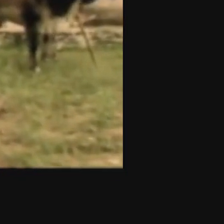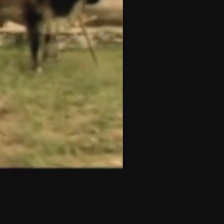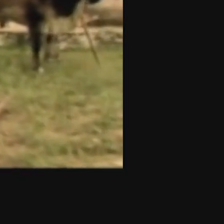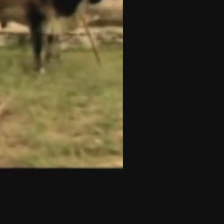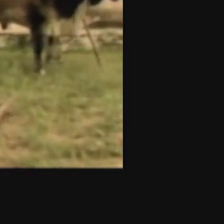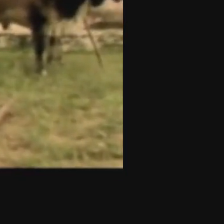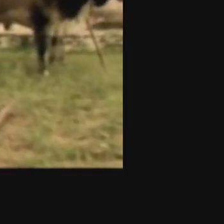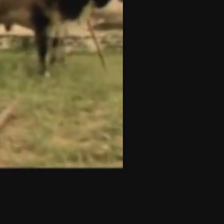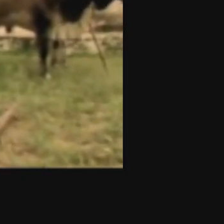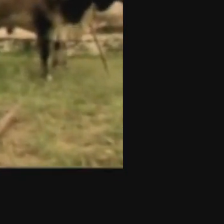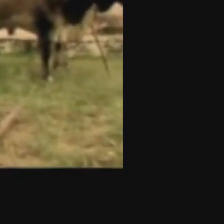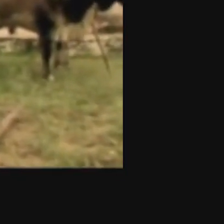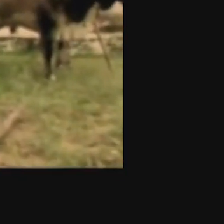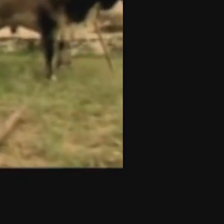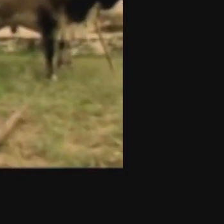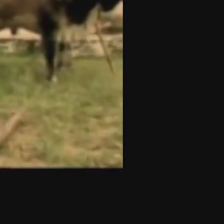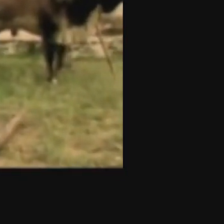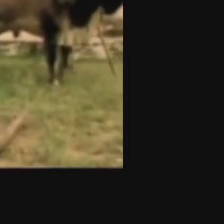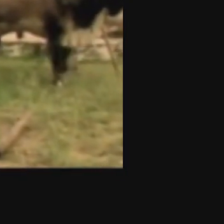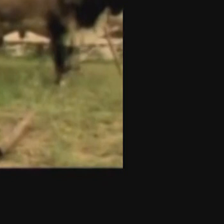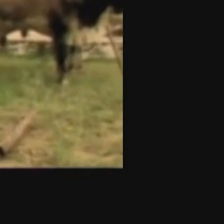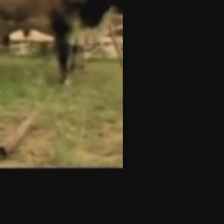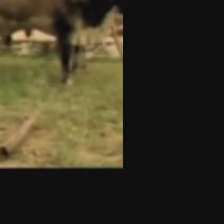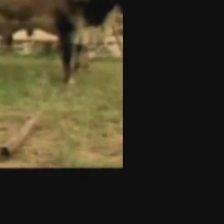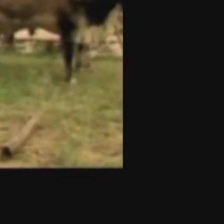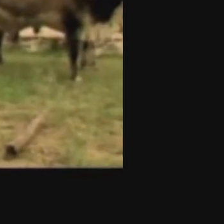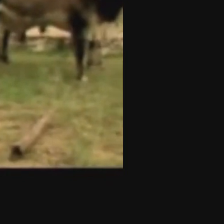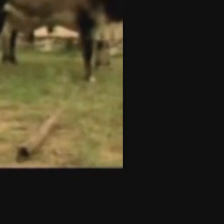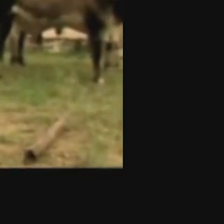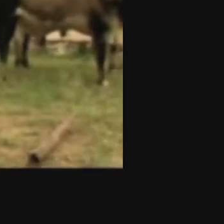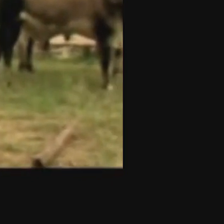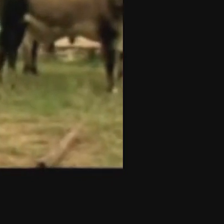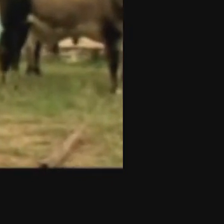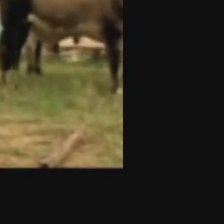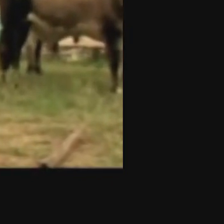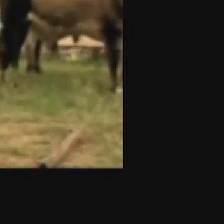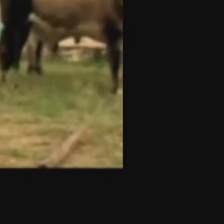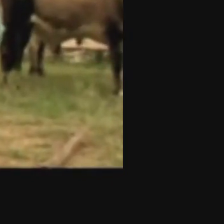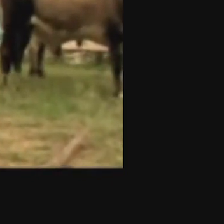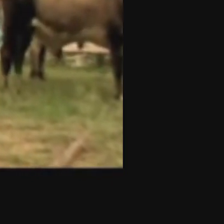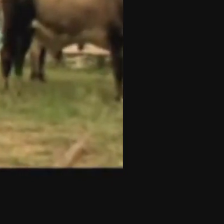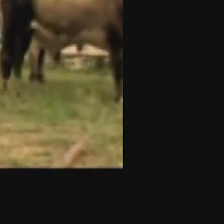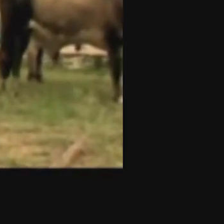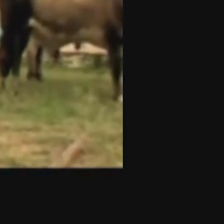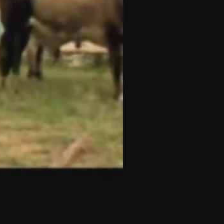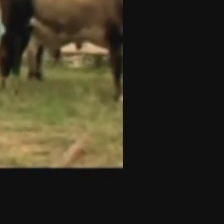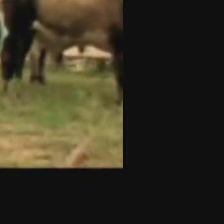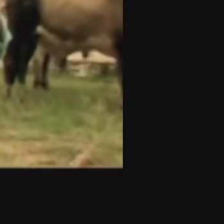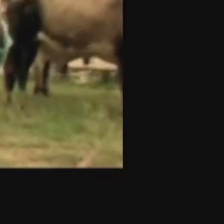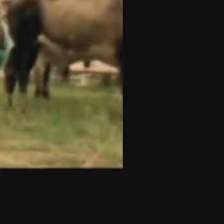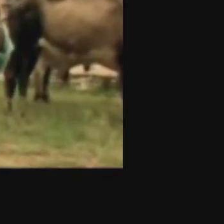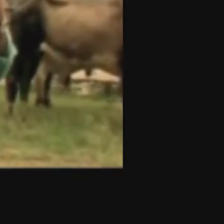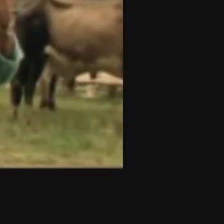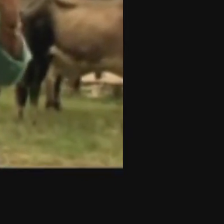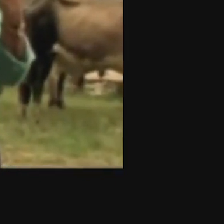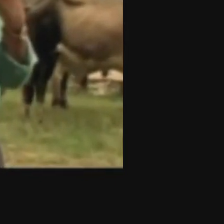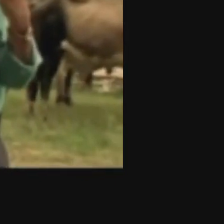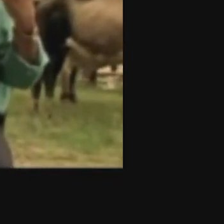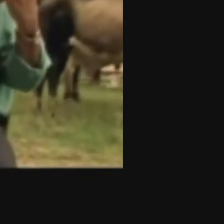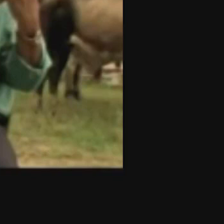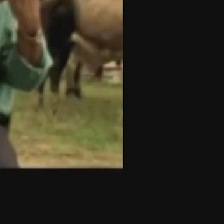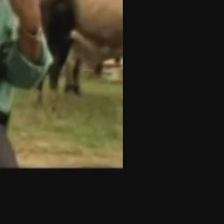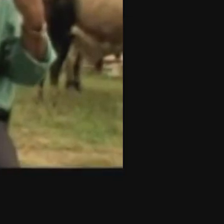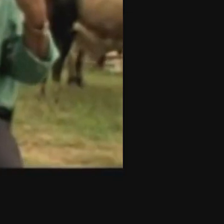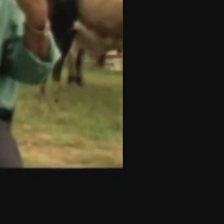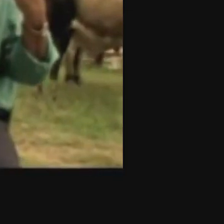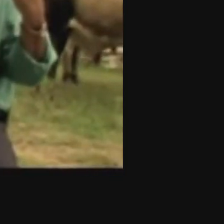Nossa poesia vem como flor na ventania. Pra mim poesia e Deus